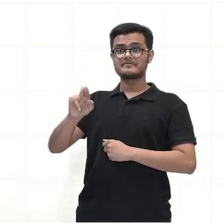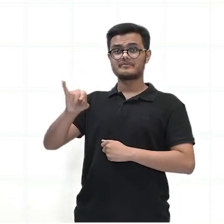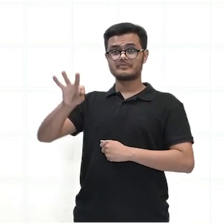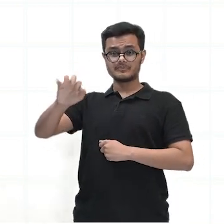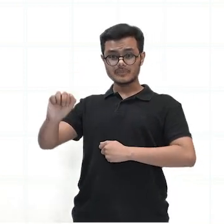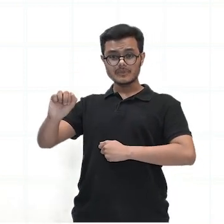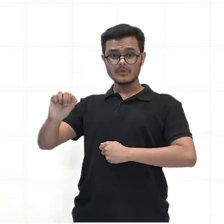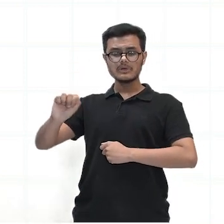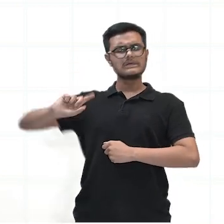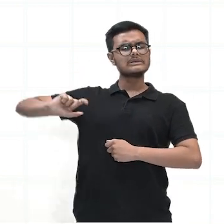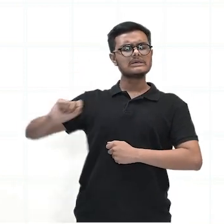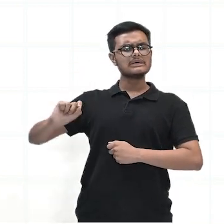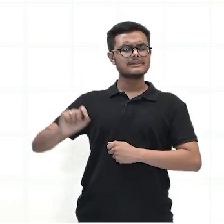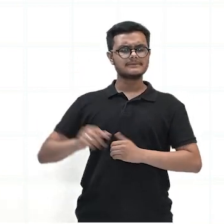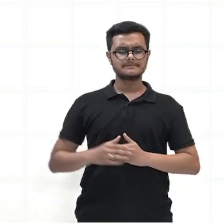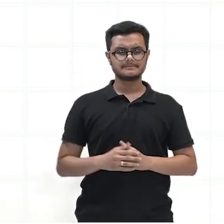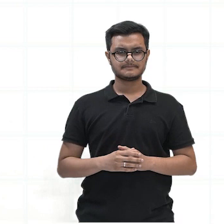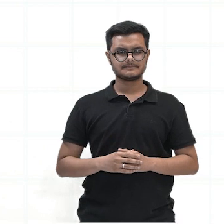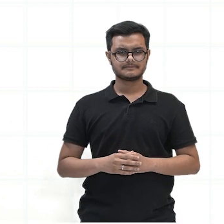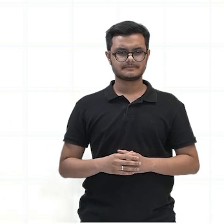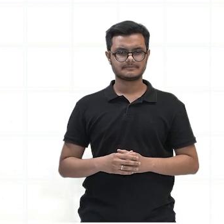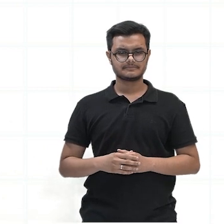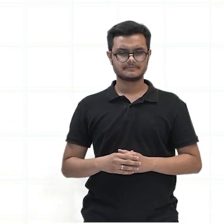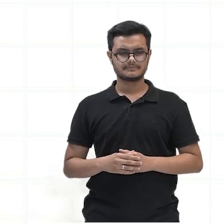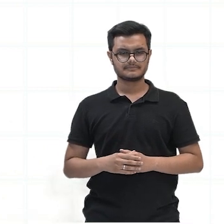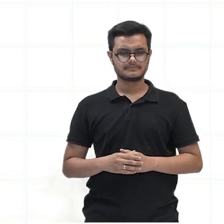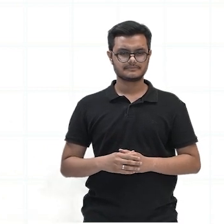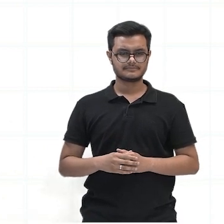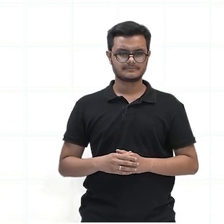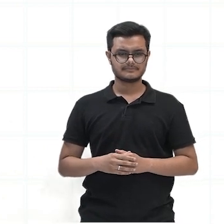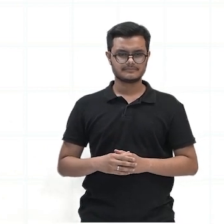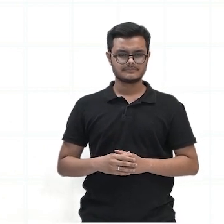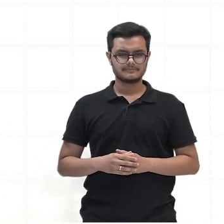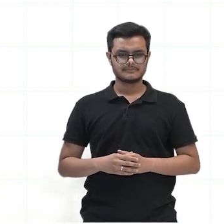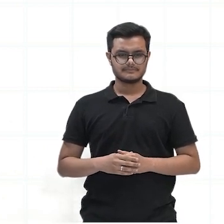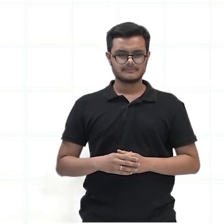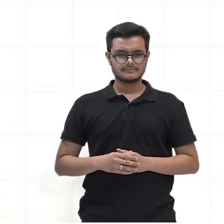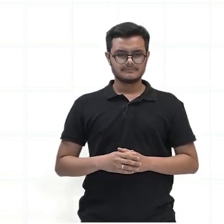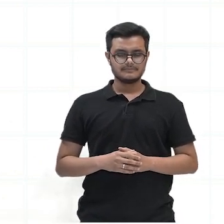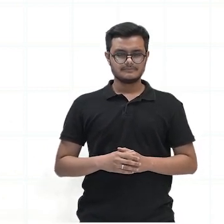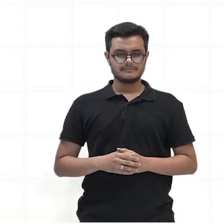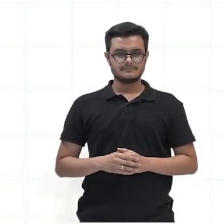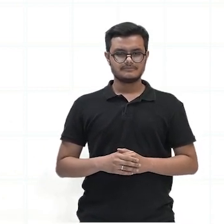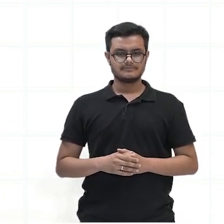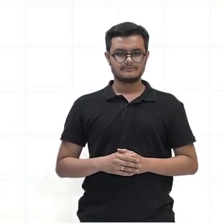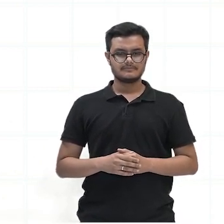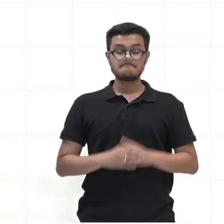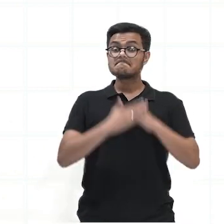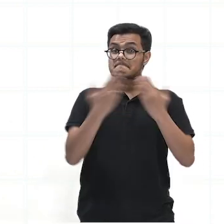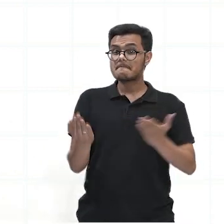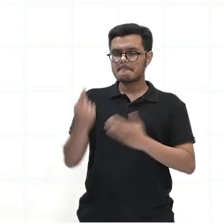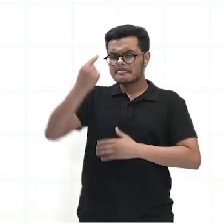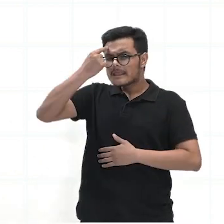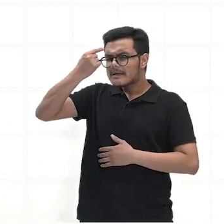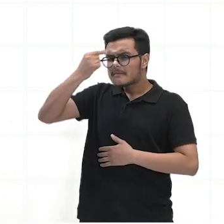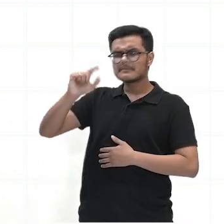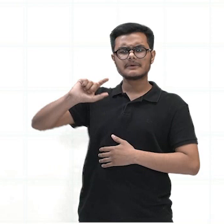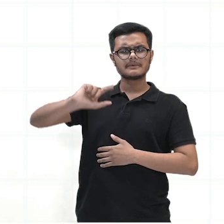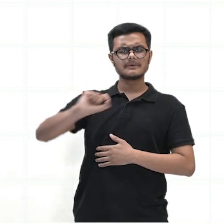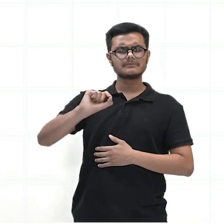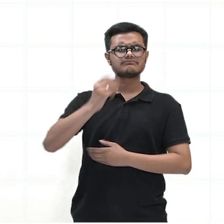up, né? No caso, came up aqui é o verbo veio, né? Veio com a ideia, with the idea